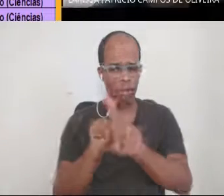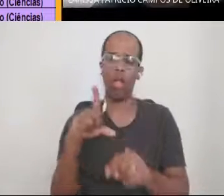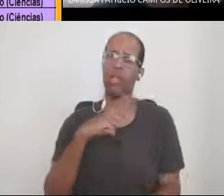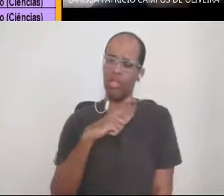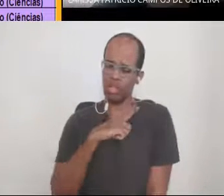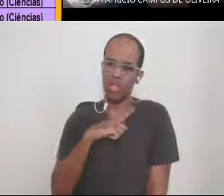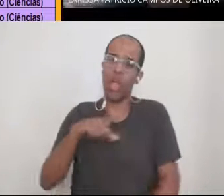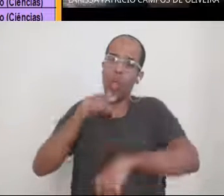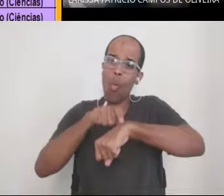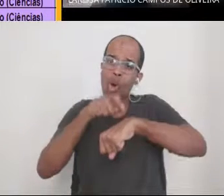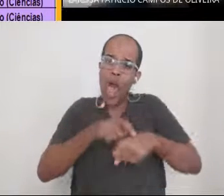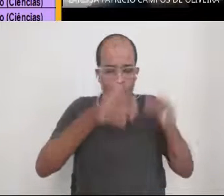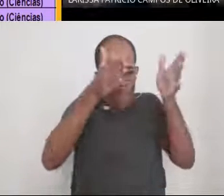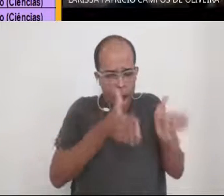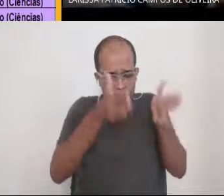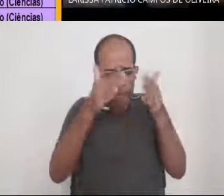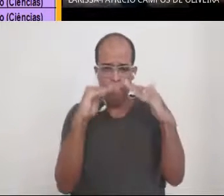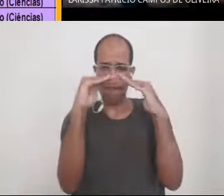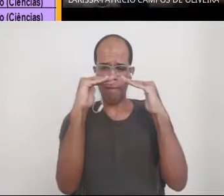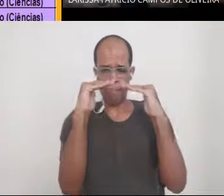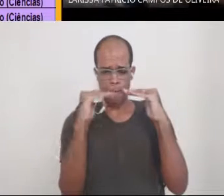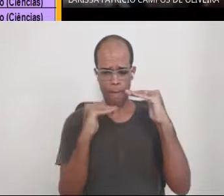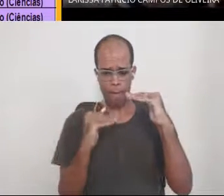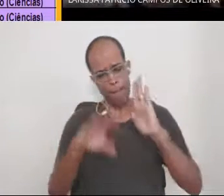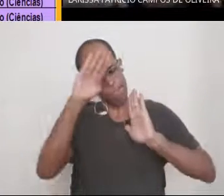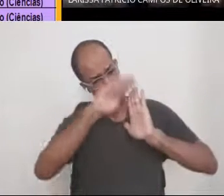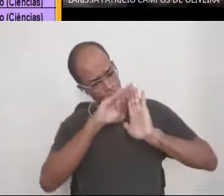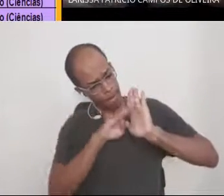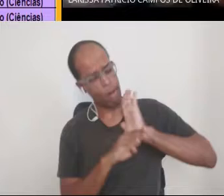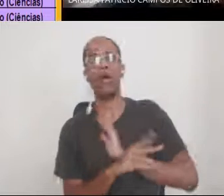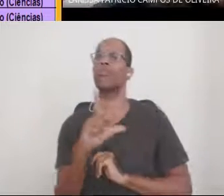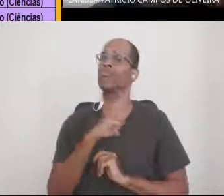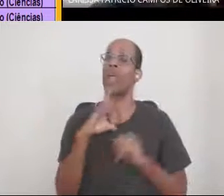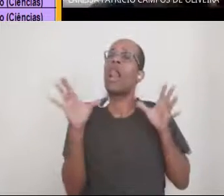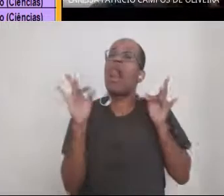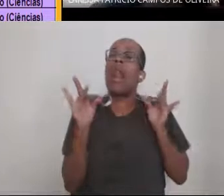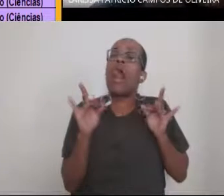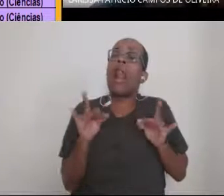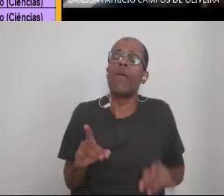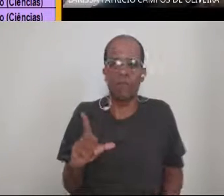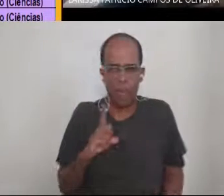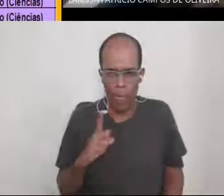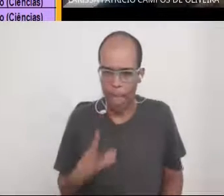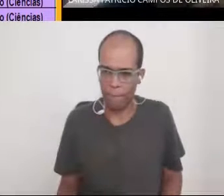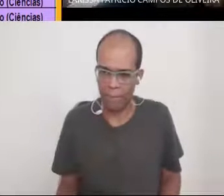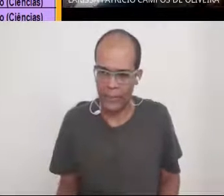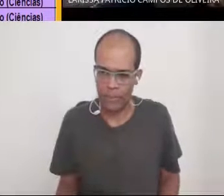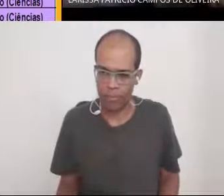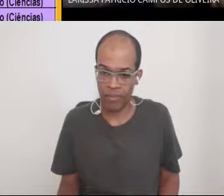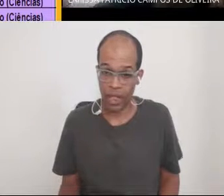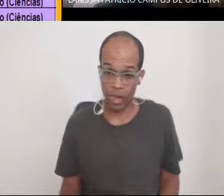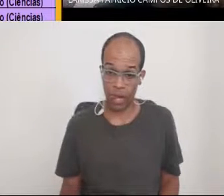professoras regentes que disponibilizaram, e nas turmas do Fundamental 2, que é a partir do 5º ano, né, nós da